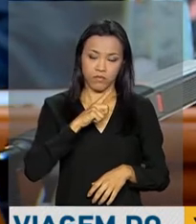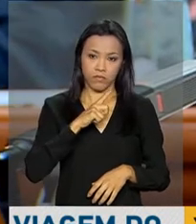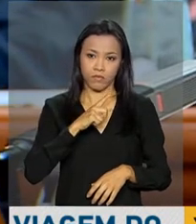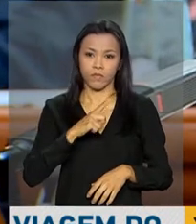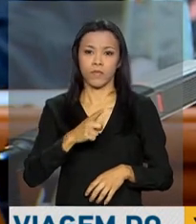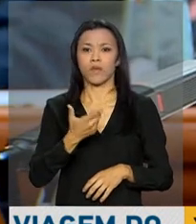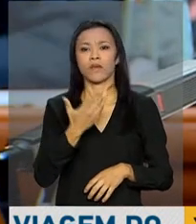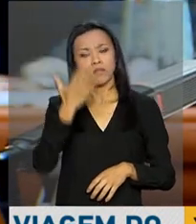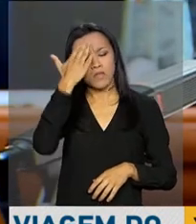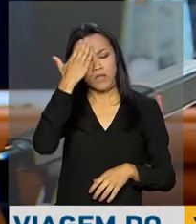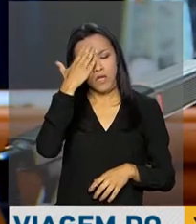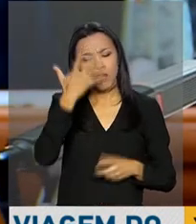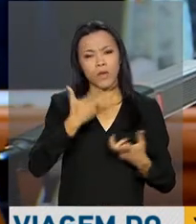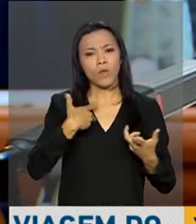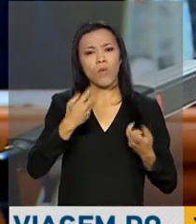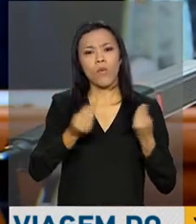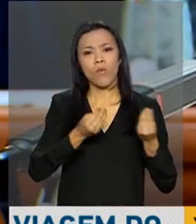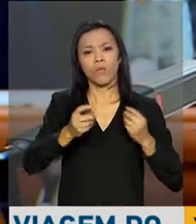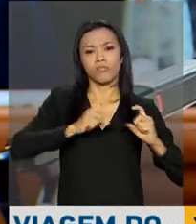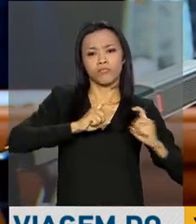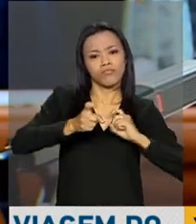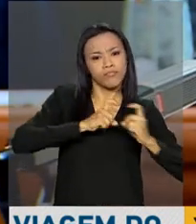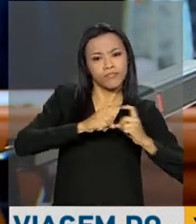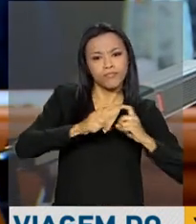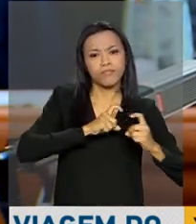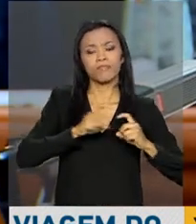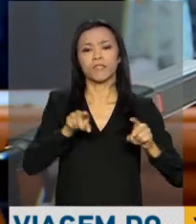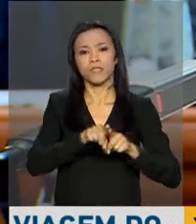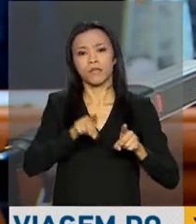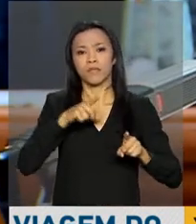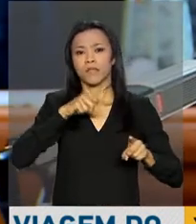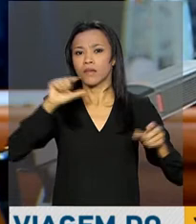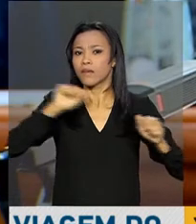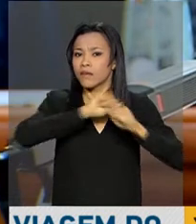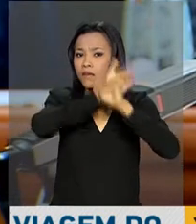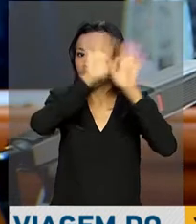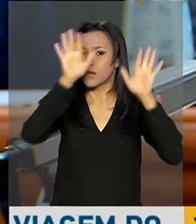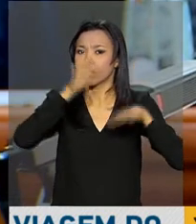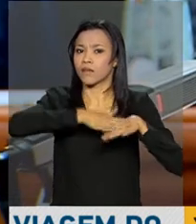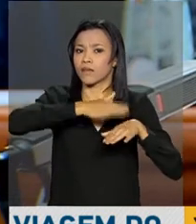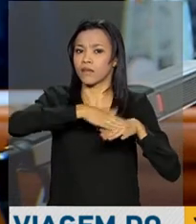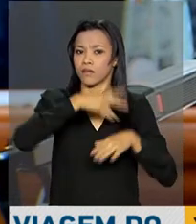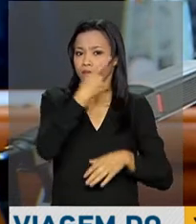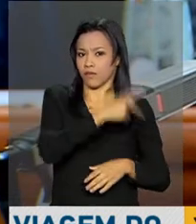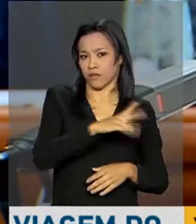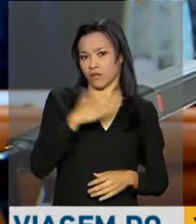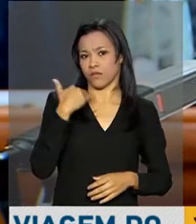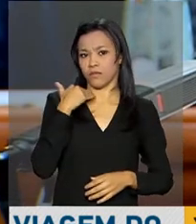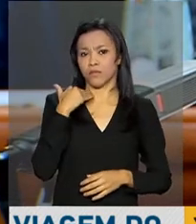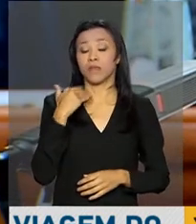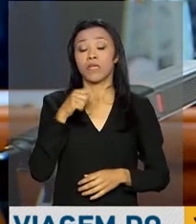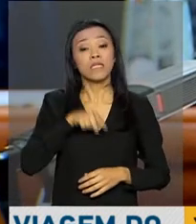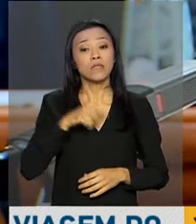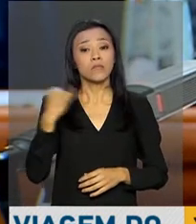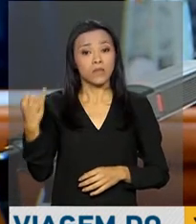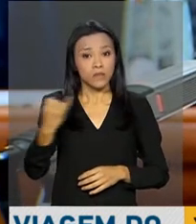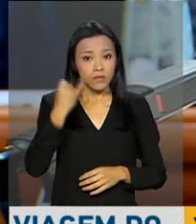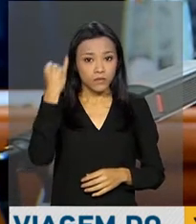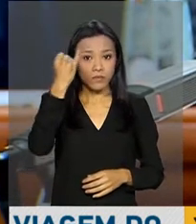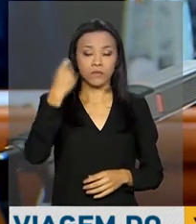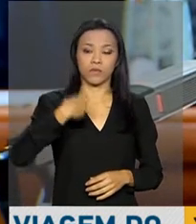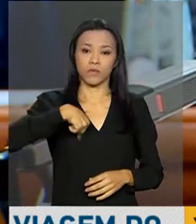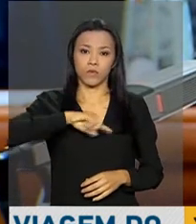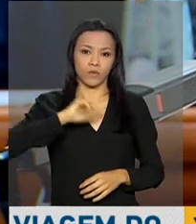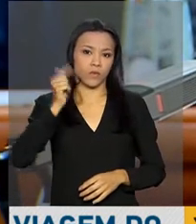de governança e de transparência, como vem acontecendo. Isso é fundamental para que continuemos a